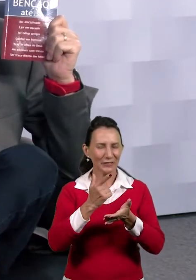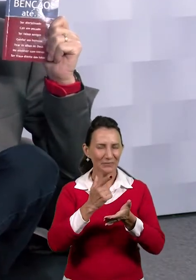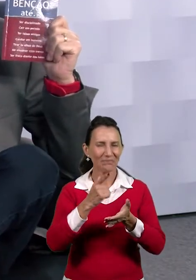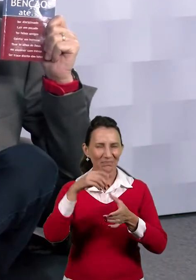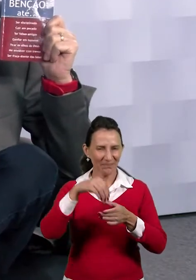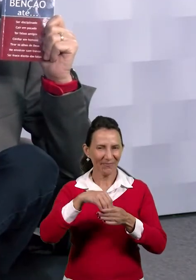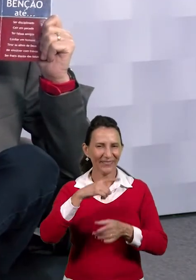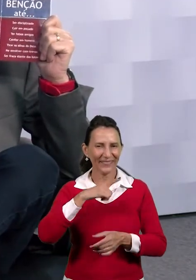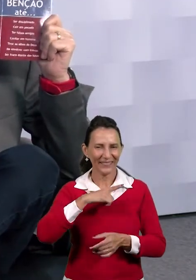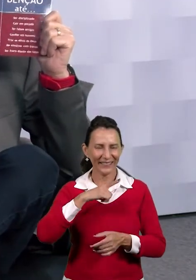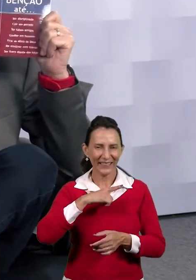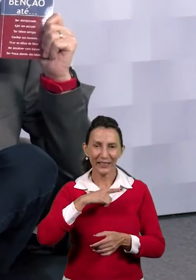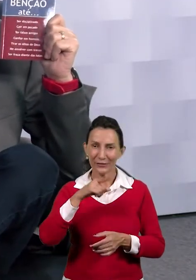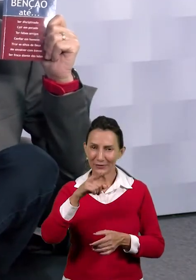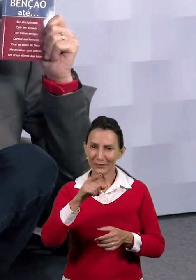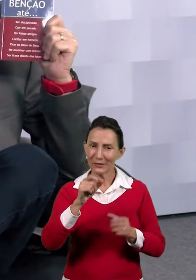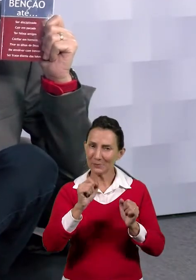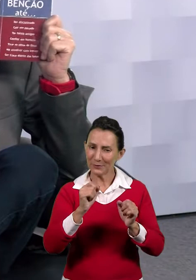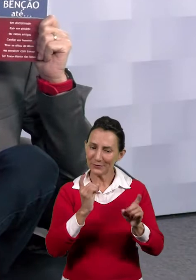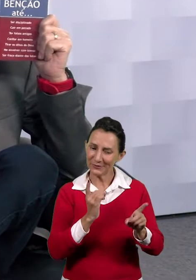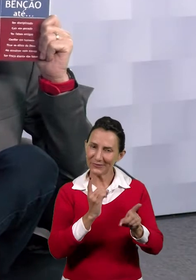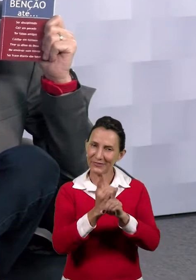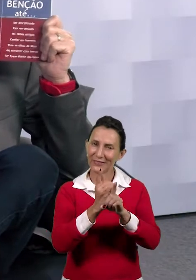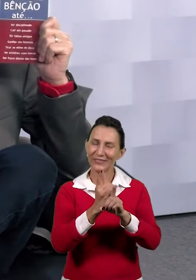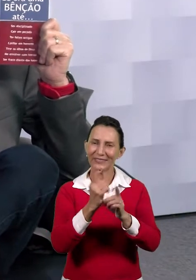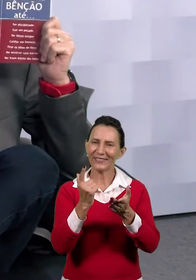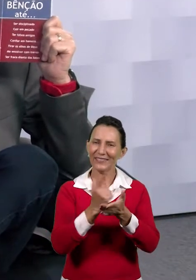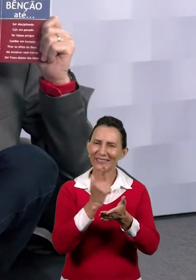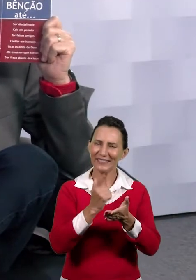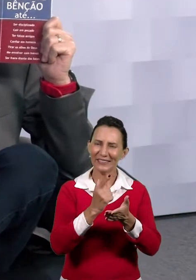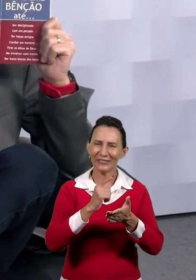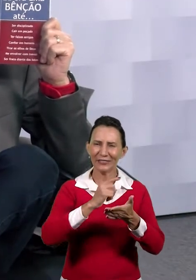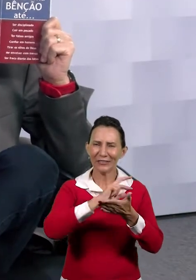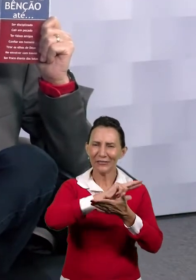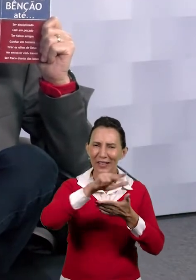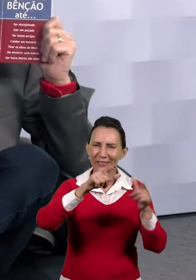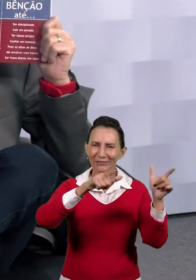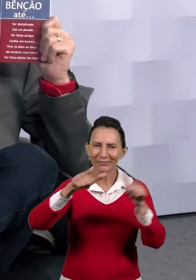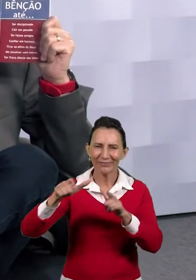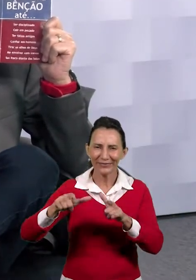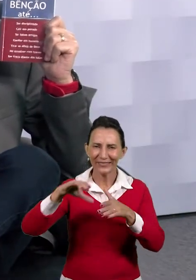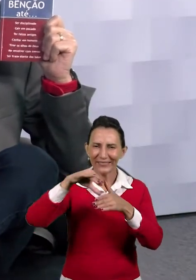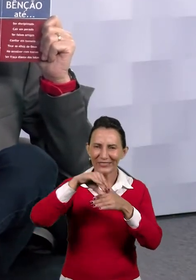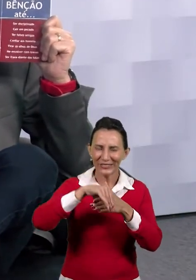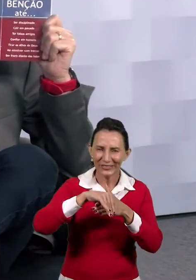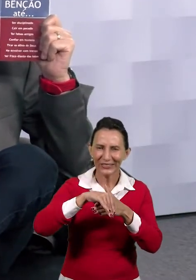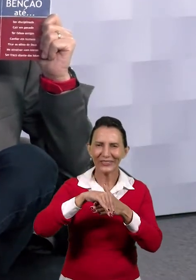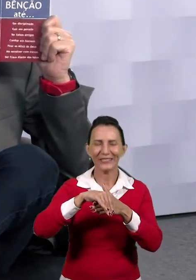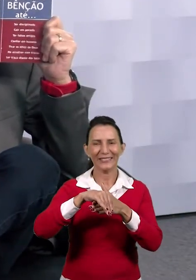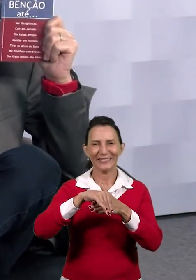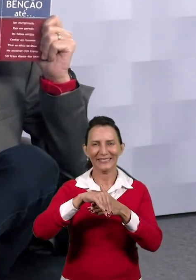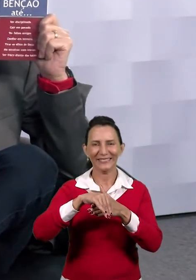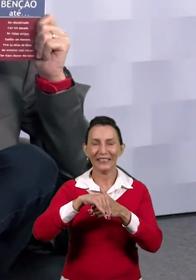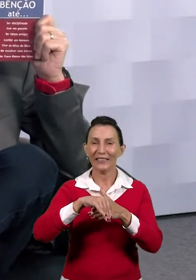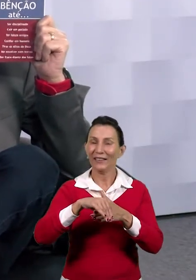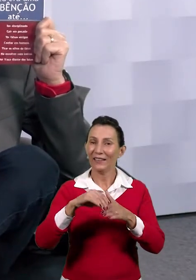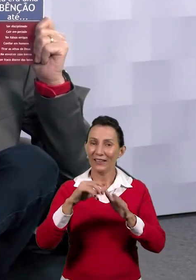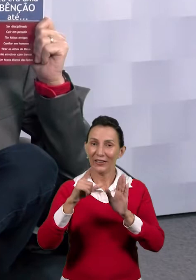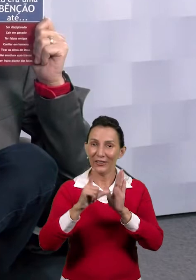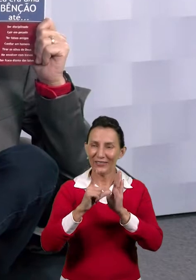pode encontrar em várias editoras, nos aeroportos, na livraria Leitura, que tem espalhada